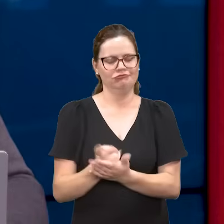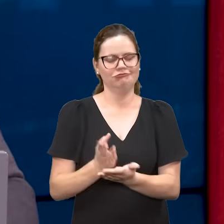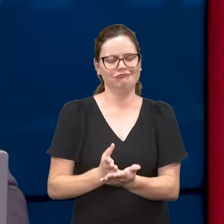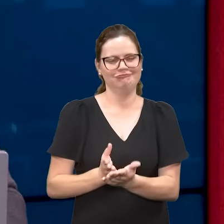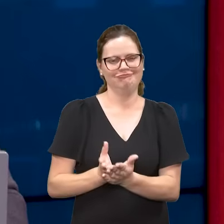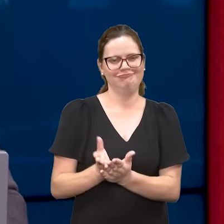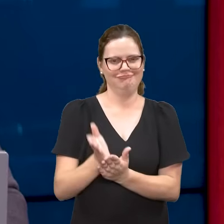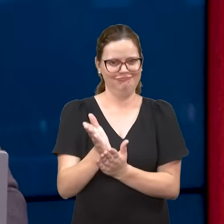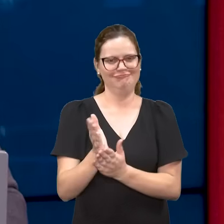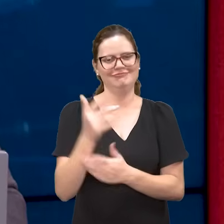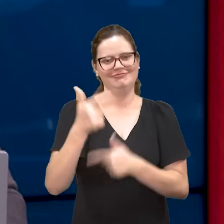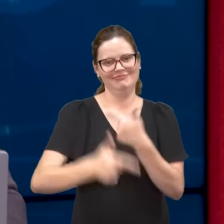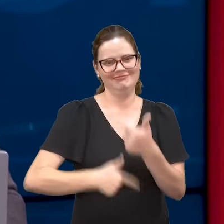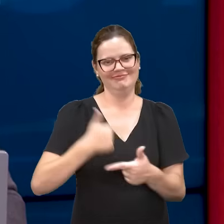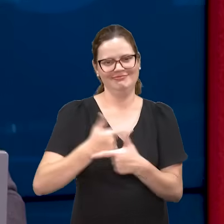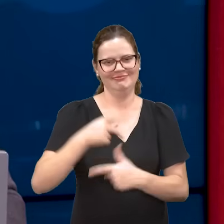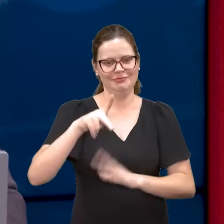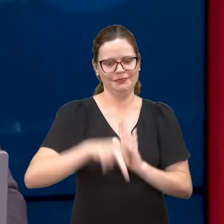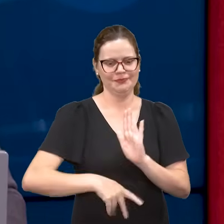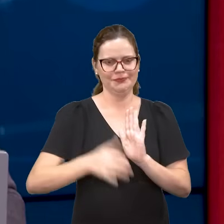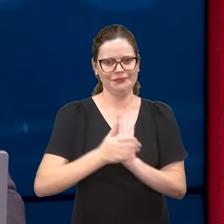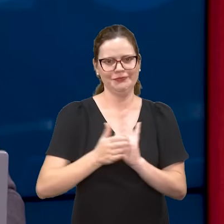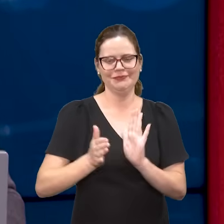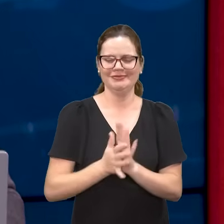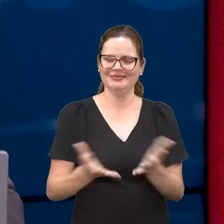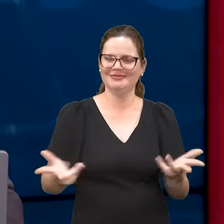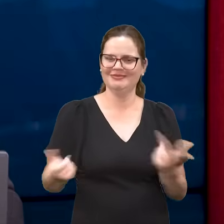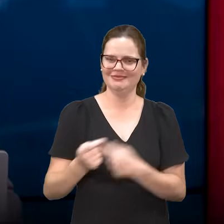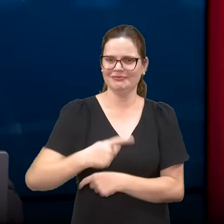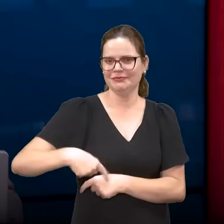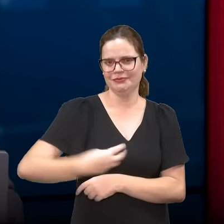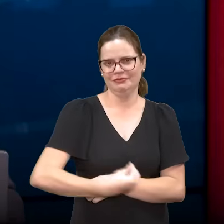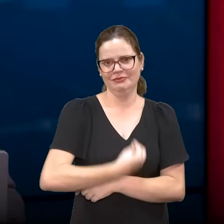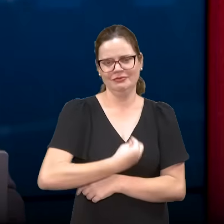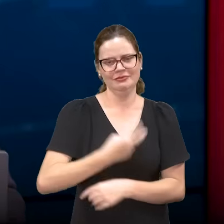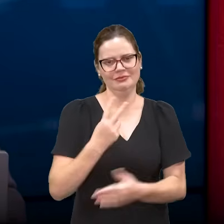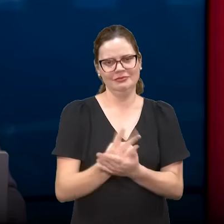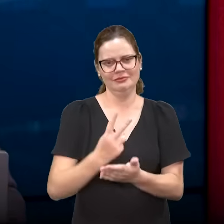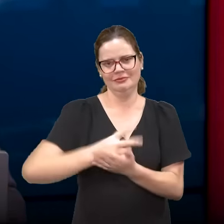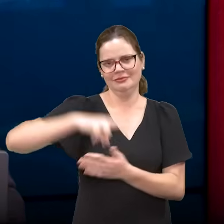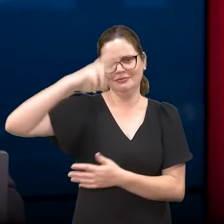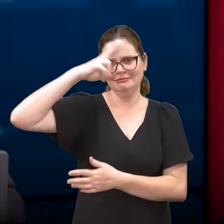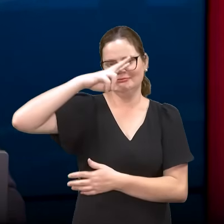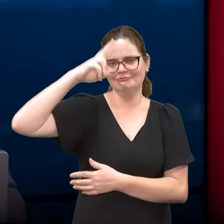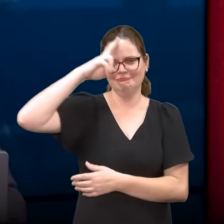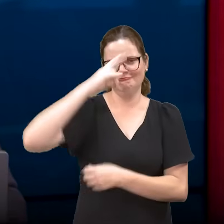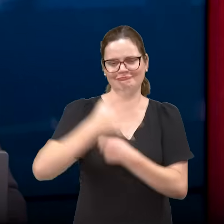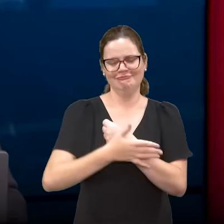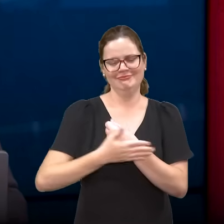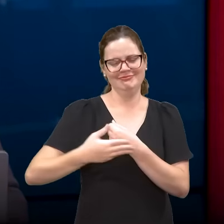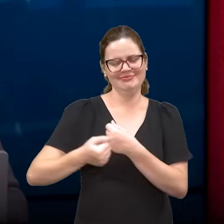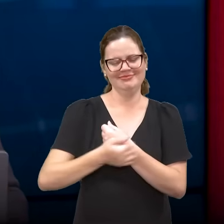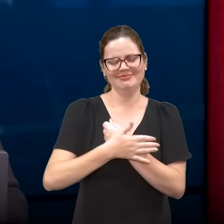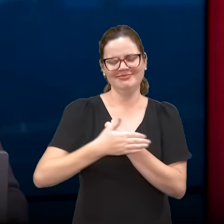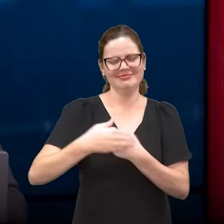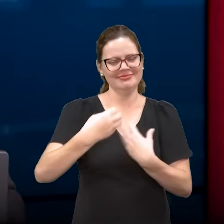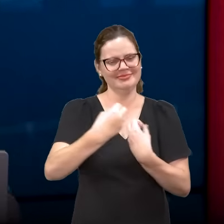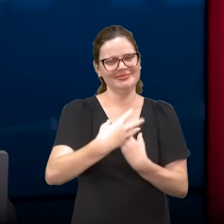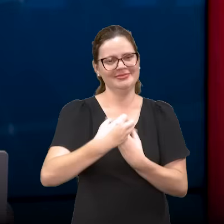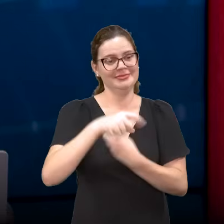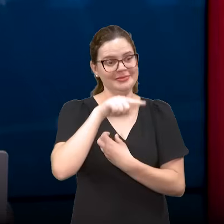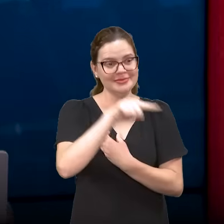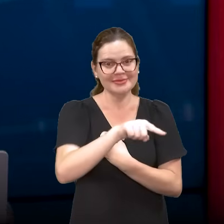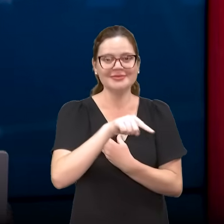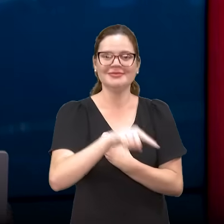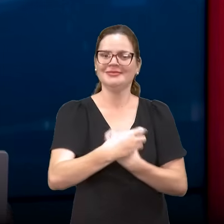seguir realizando esta obra maravilhosa do Senhor em nosso meio, sempre nos lembrando com carinho do legado que o